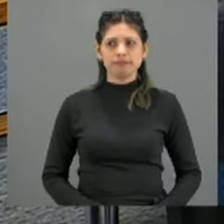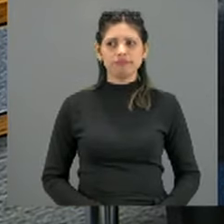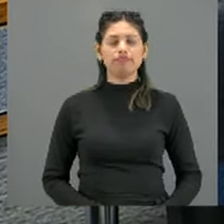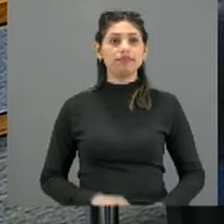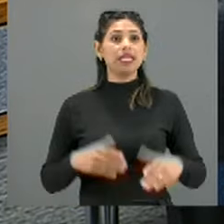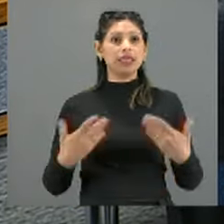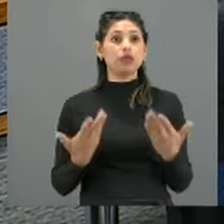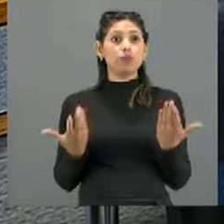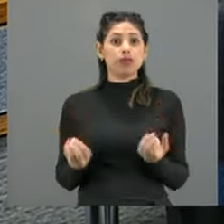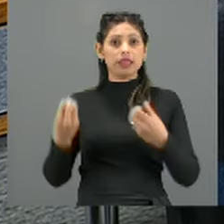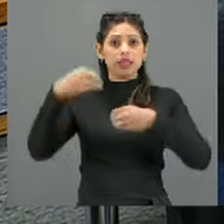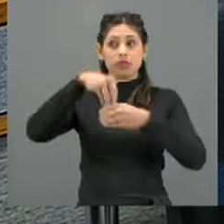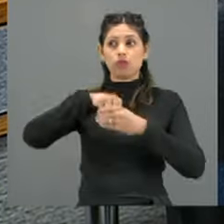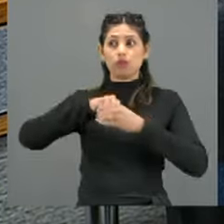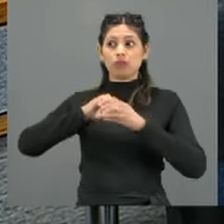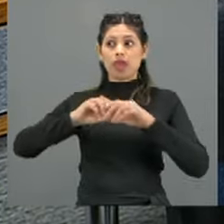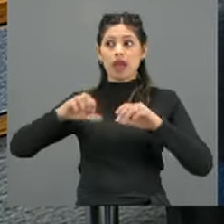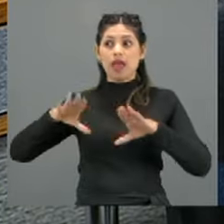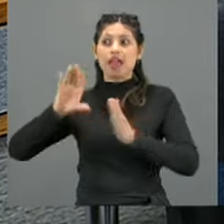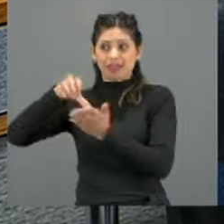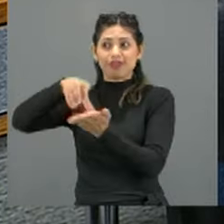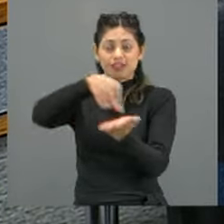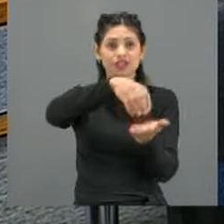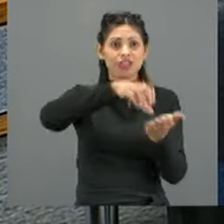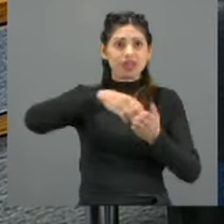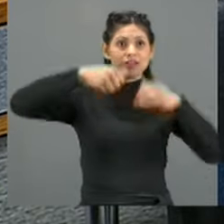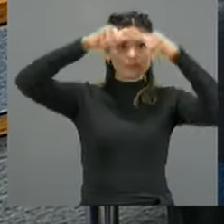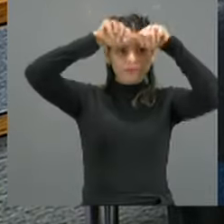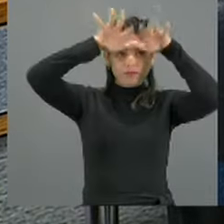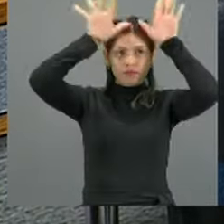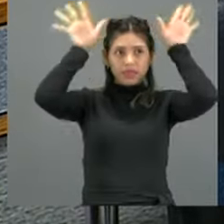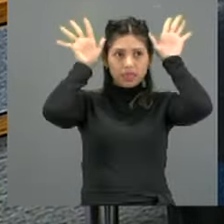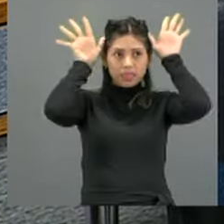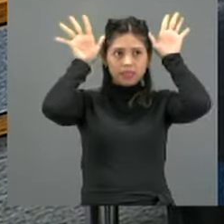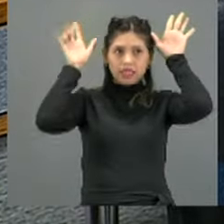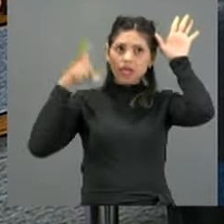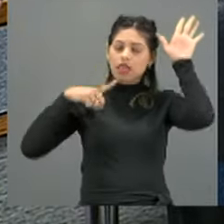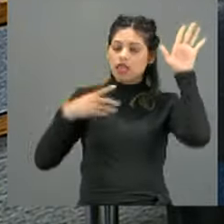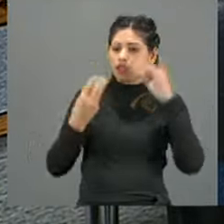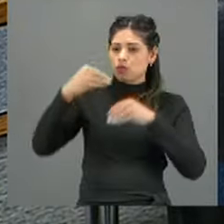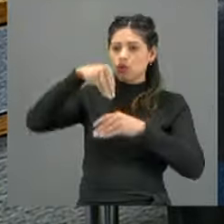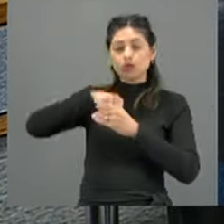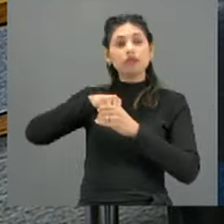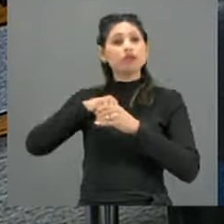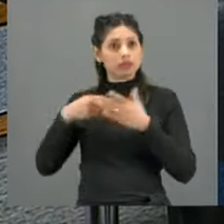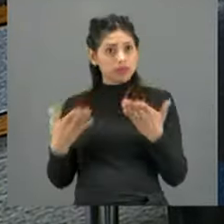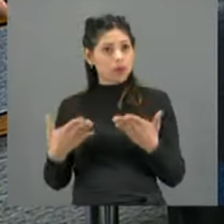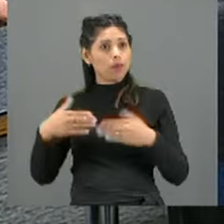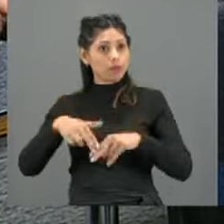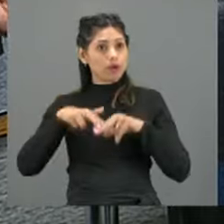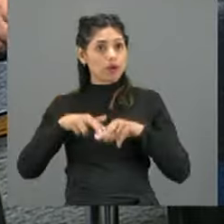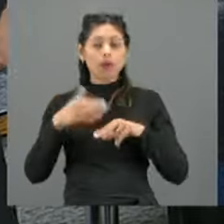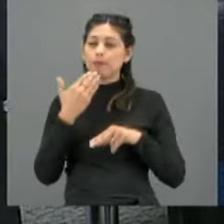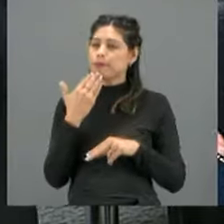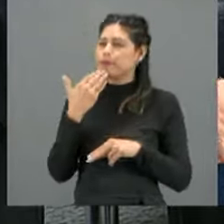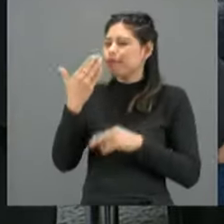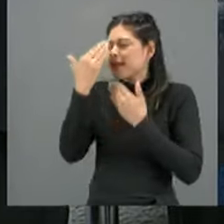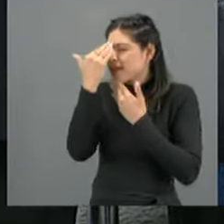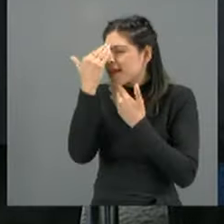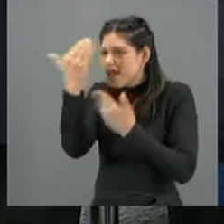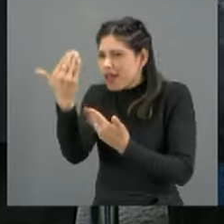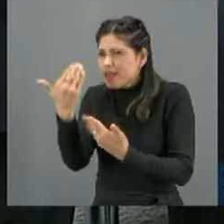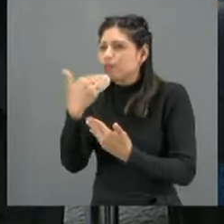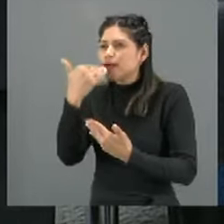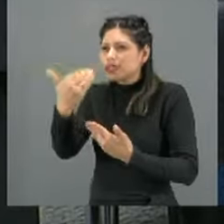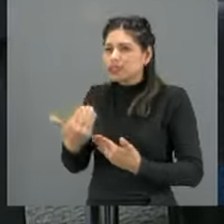dentro da sua etnia. É só, presidente, muito obrigado pela consideração de ter aceito o meu requerimento e ter